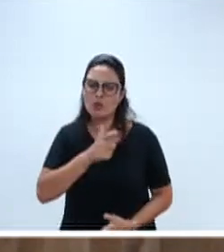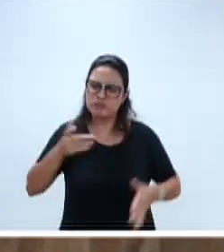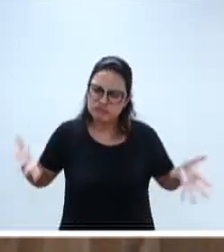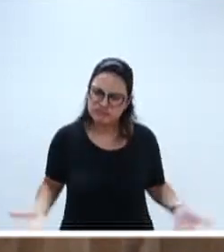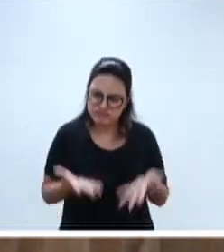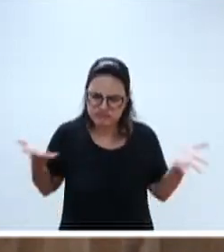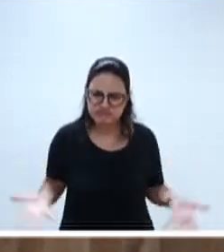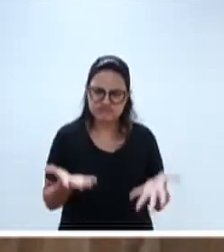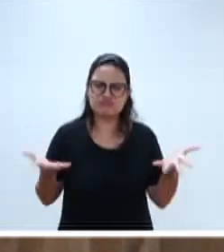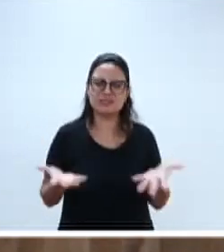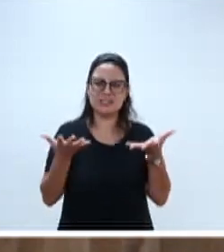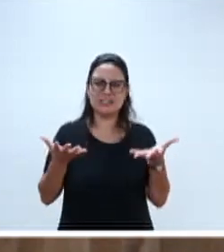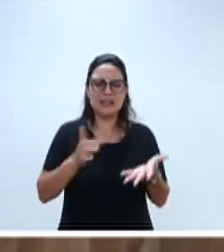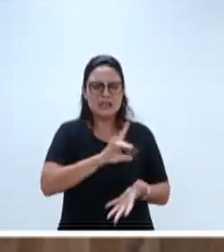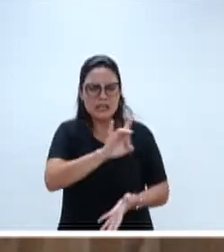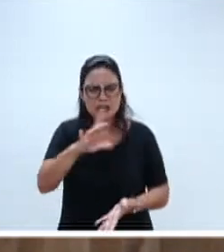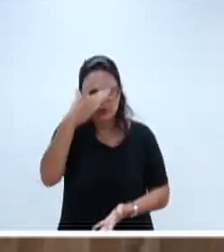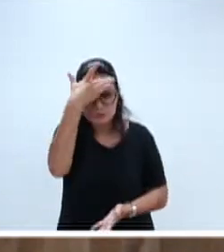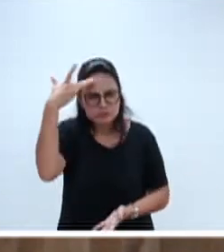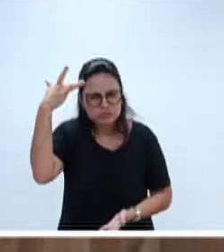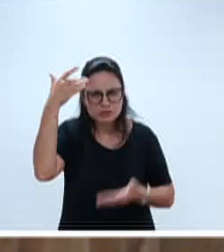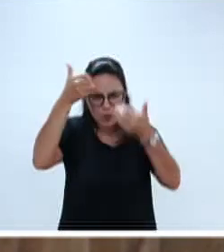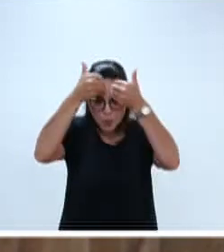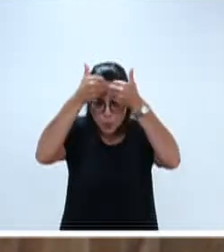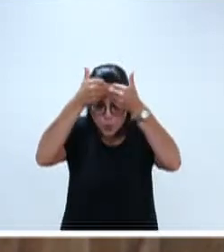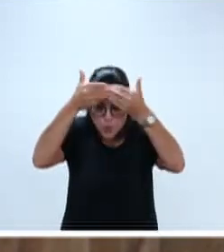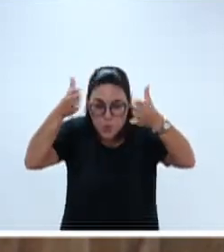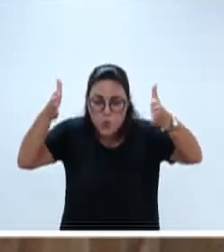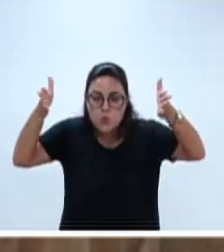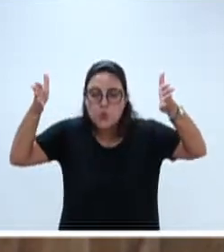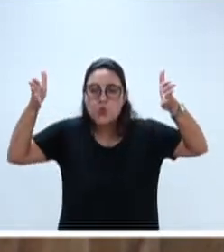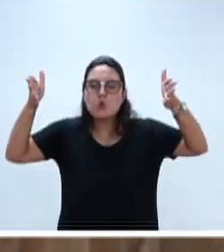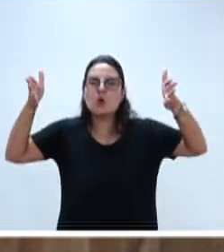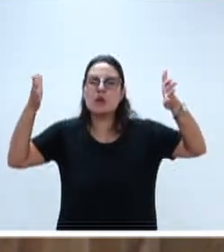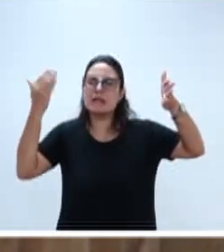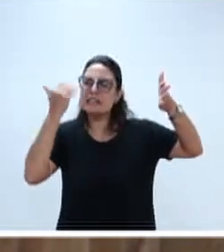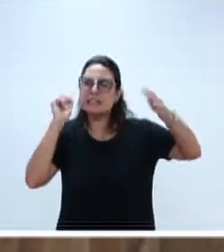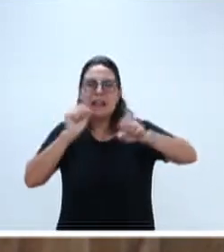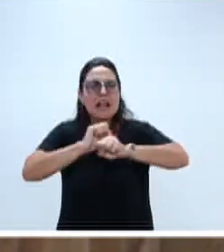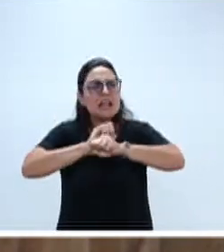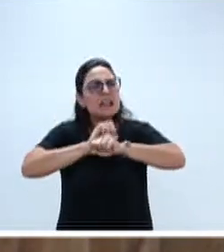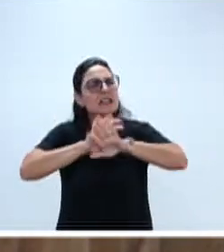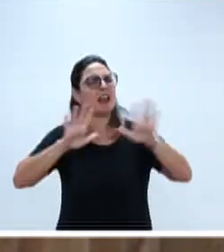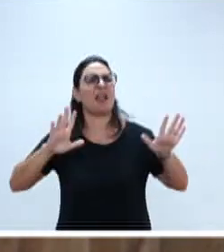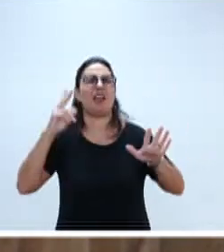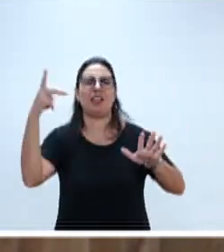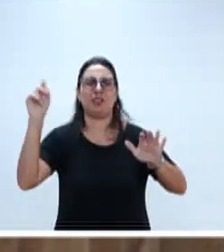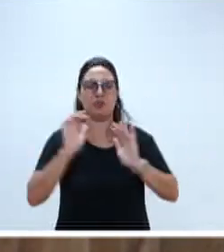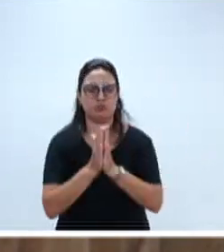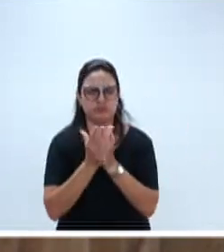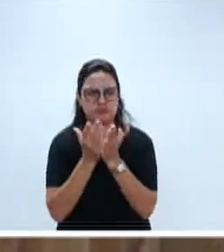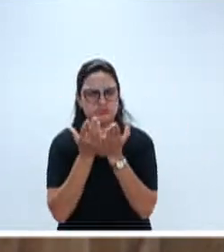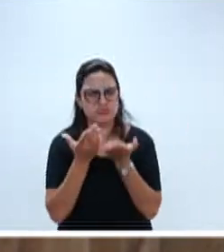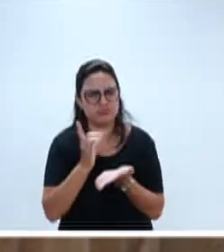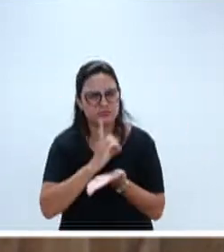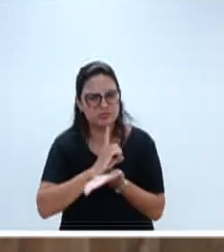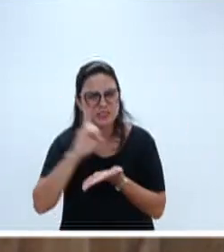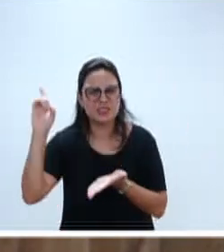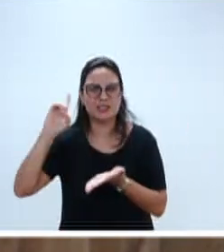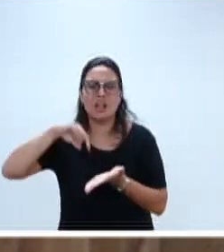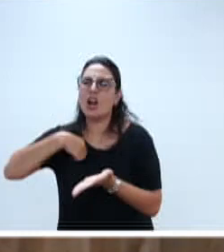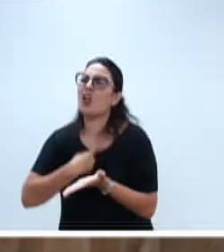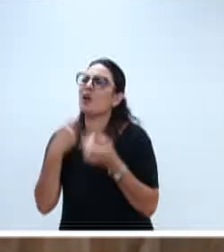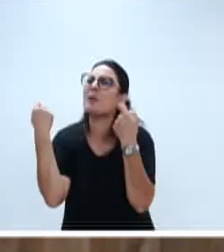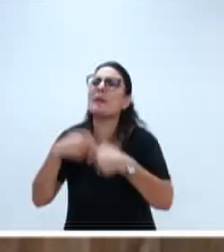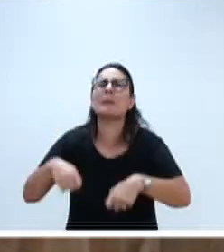destes a ter uma visão gostosa da tua palavra, Senhor, uma vida muito mais ativa. Pai, nós precisamos de Ti,